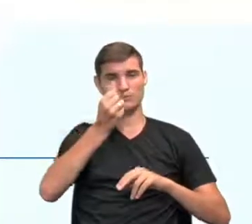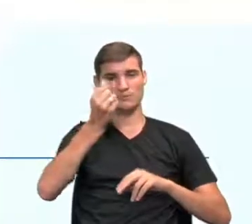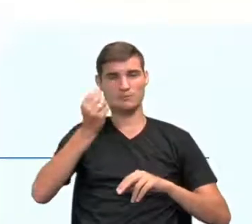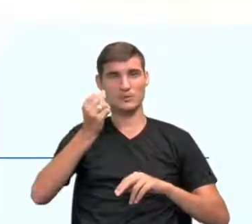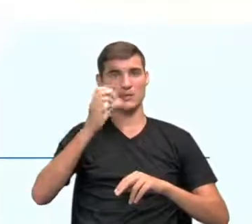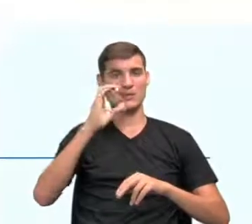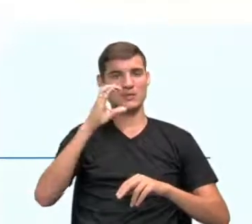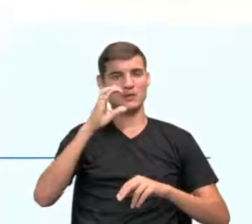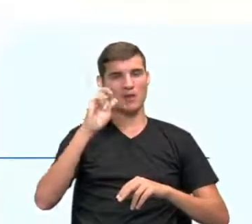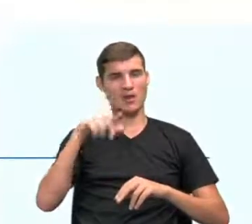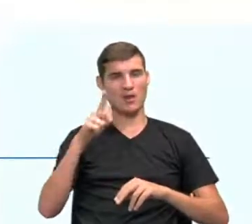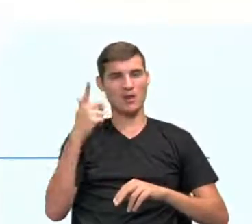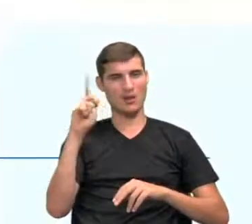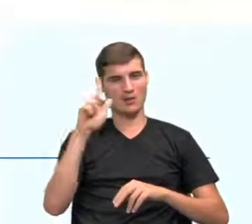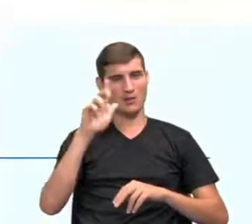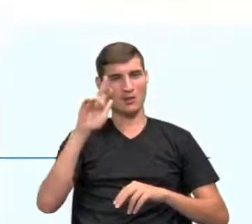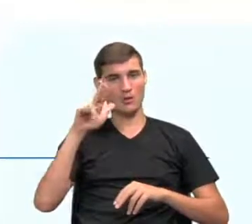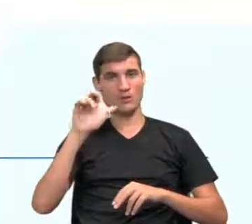0,9766 graus Celsius.